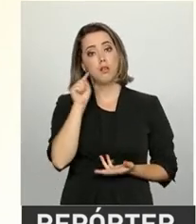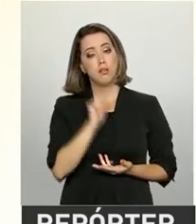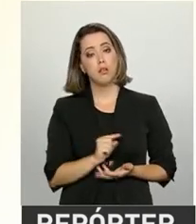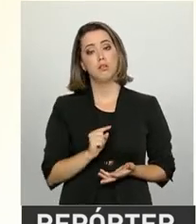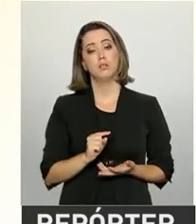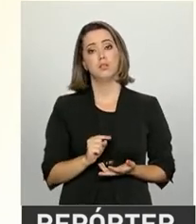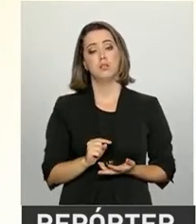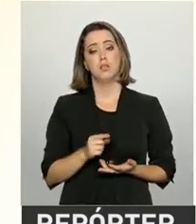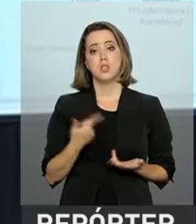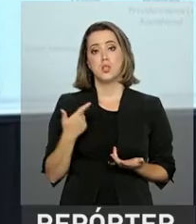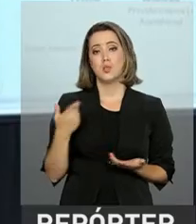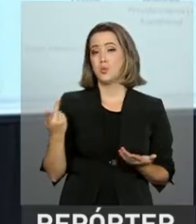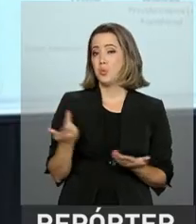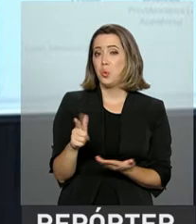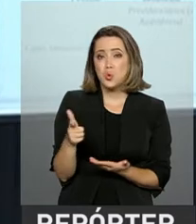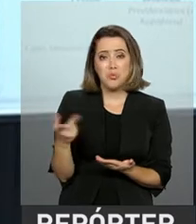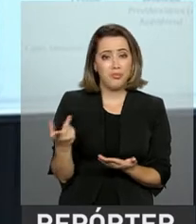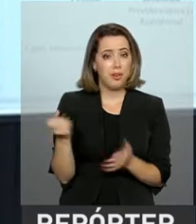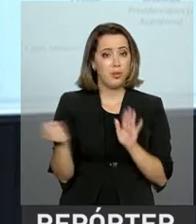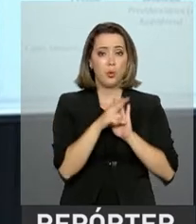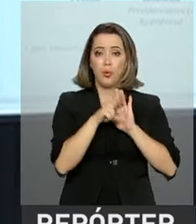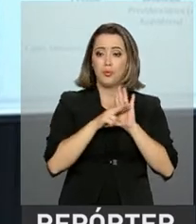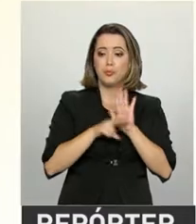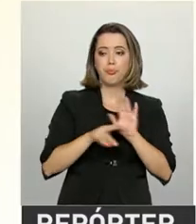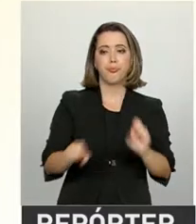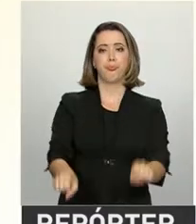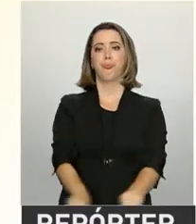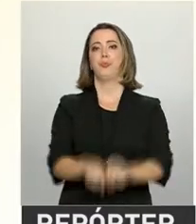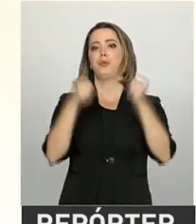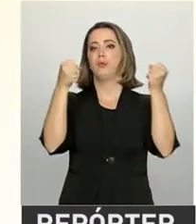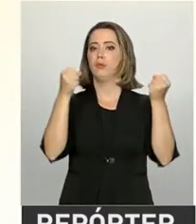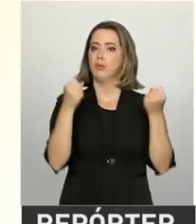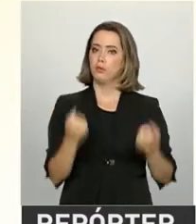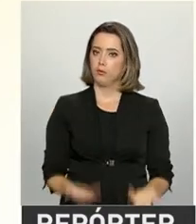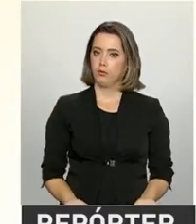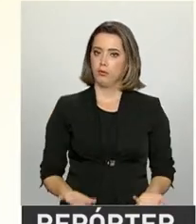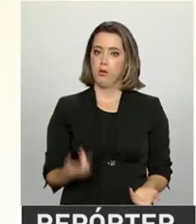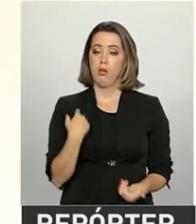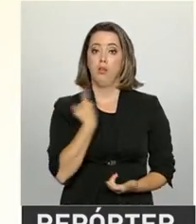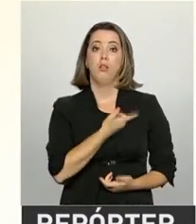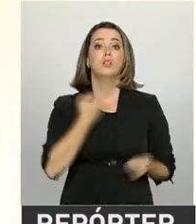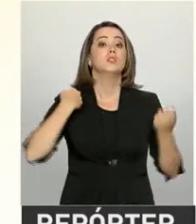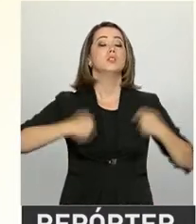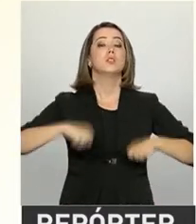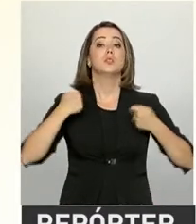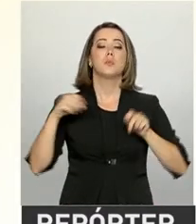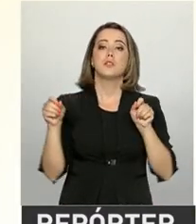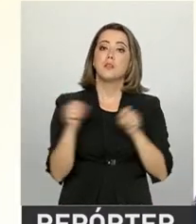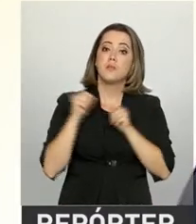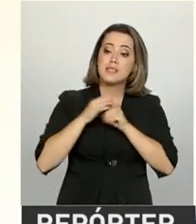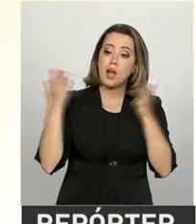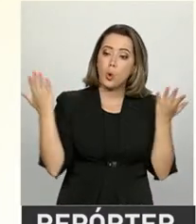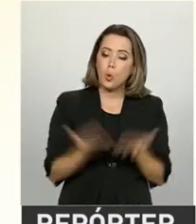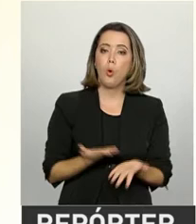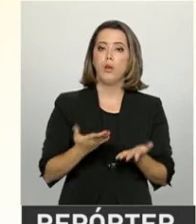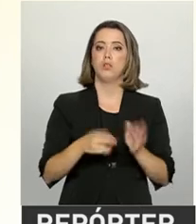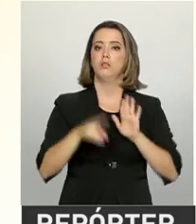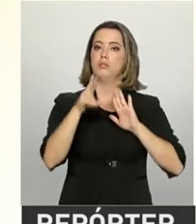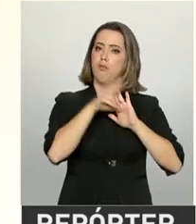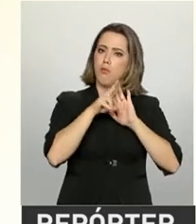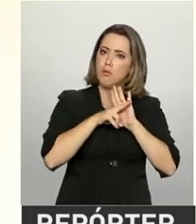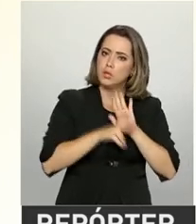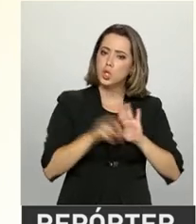ser feita será e sustentável portanto nós temos que fazer esta reforma agora